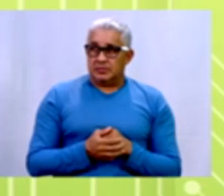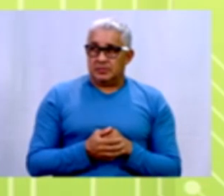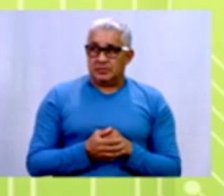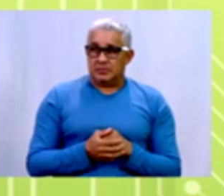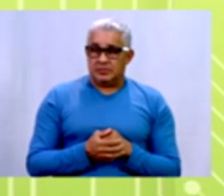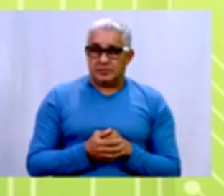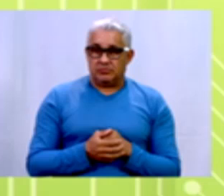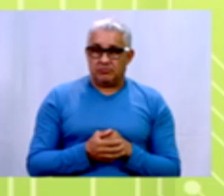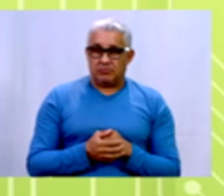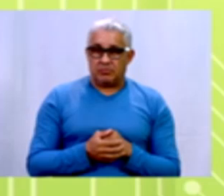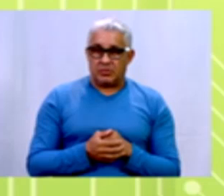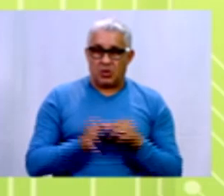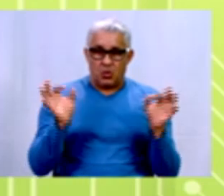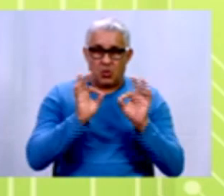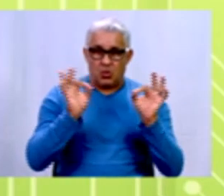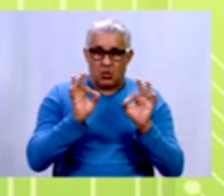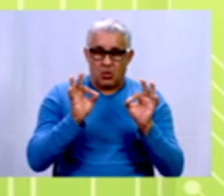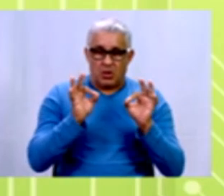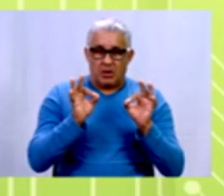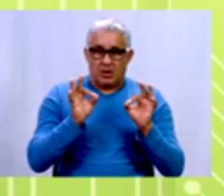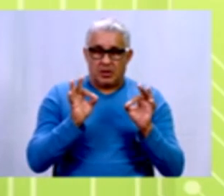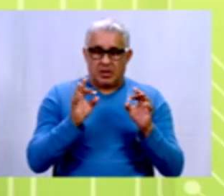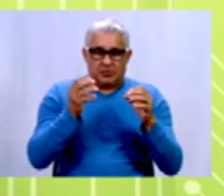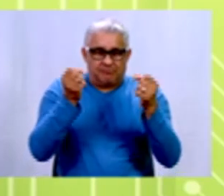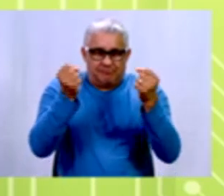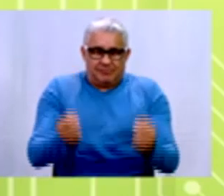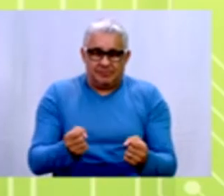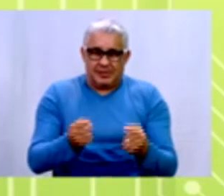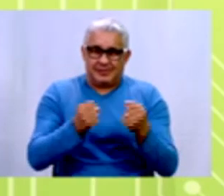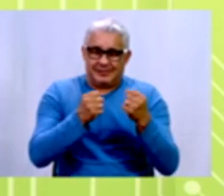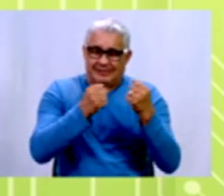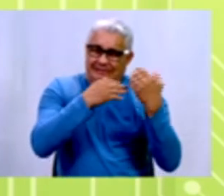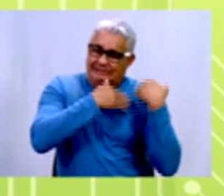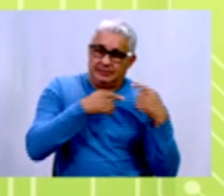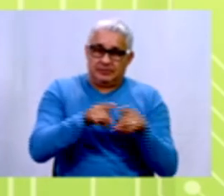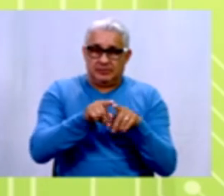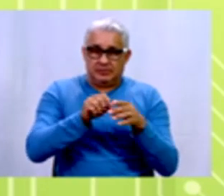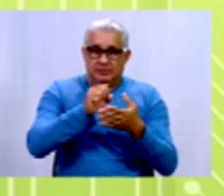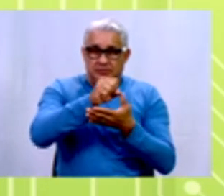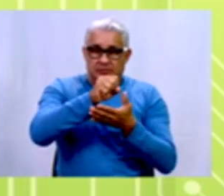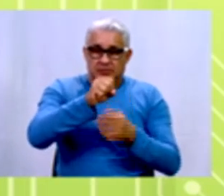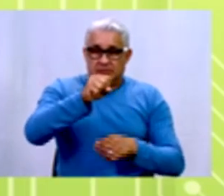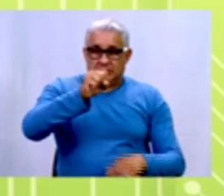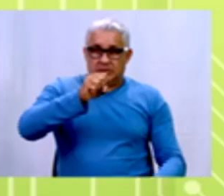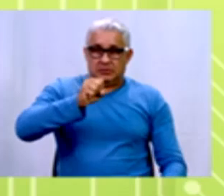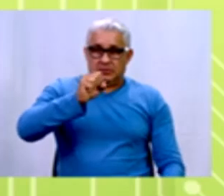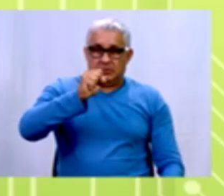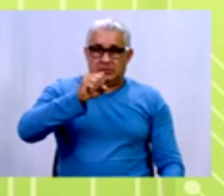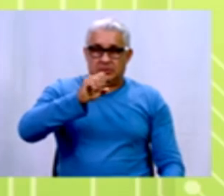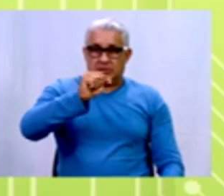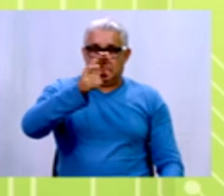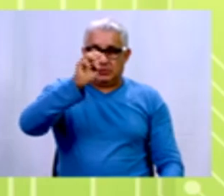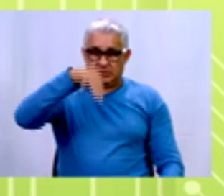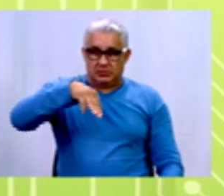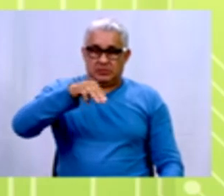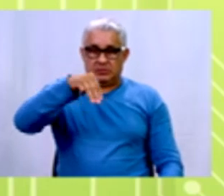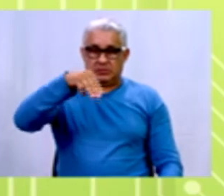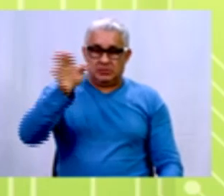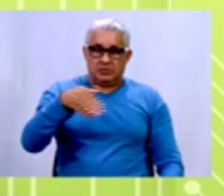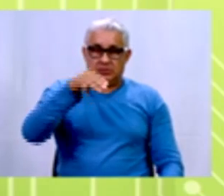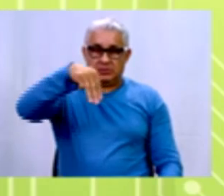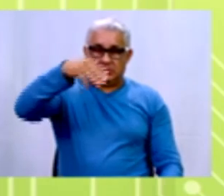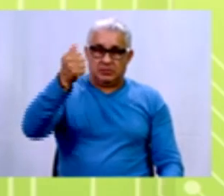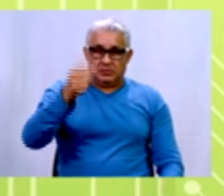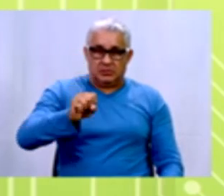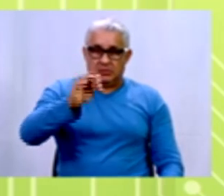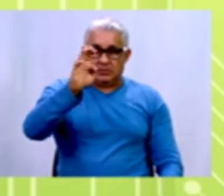ninguém sobrecarregado, né? Então, assim, não vai ser o Scrum Master que vai definir o que cada um vai fazer, mas também ele